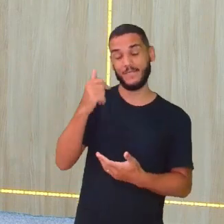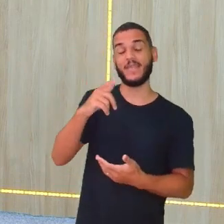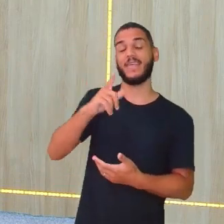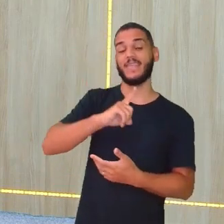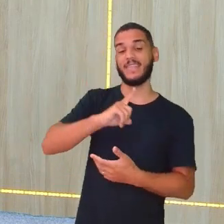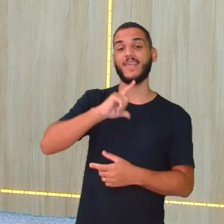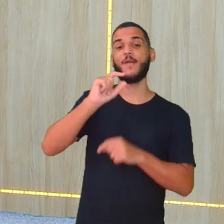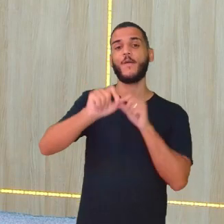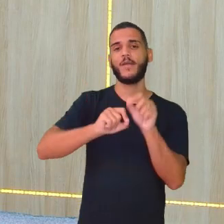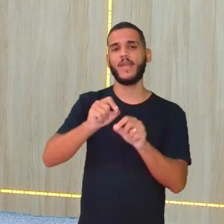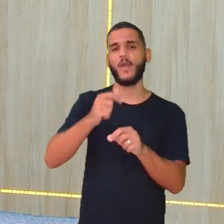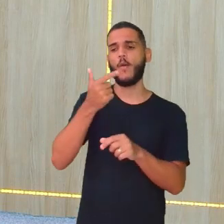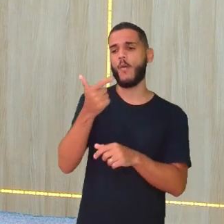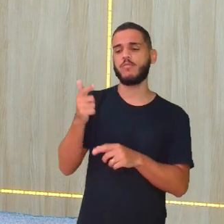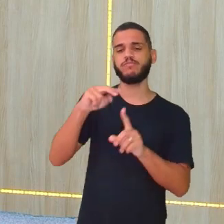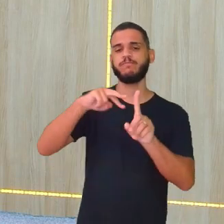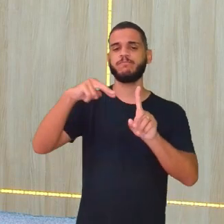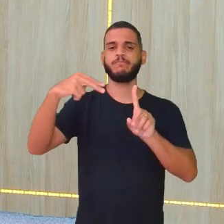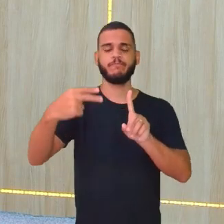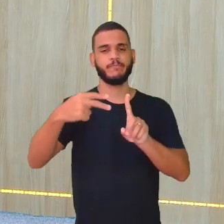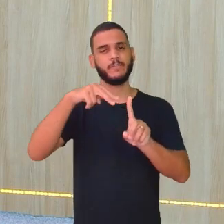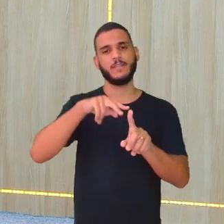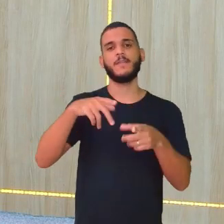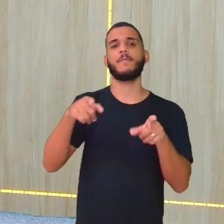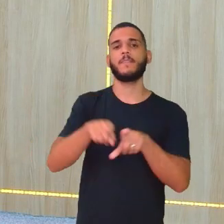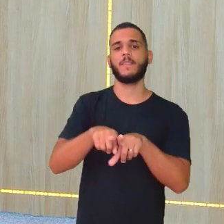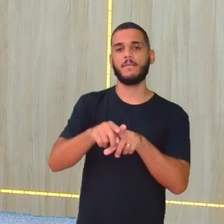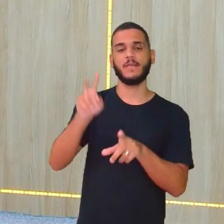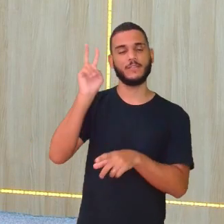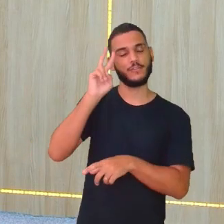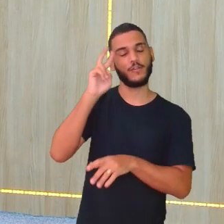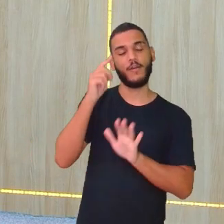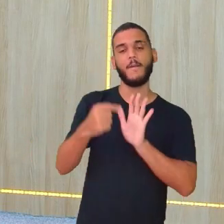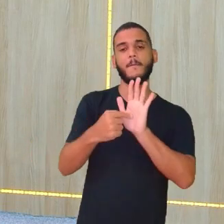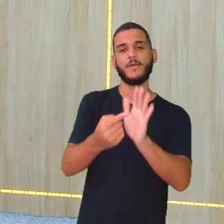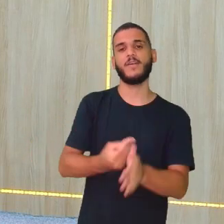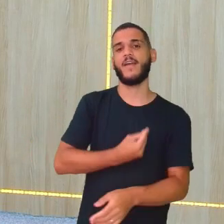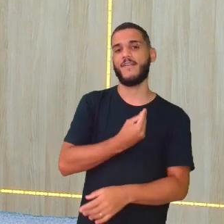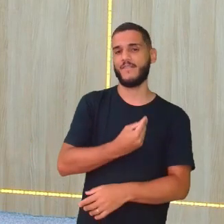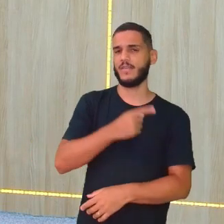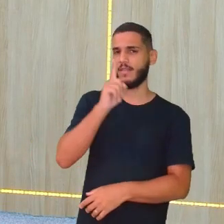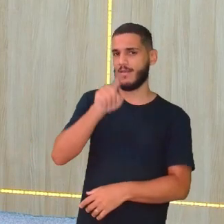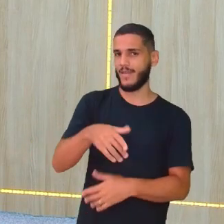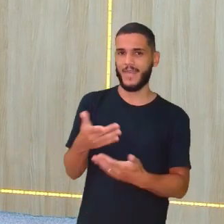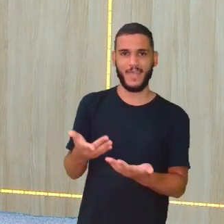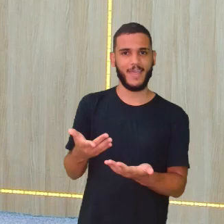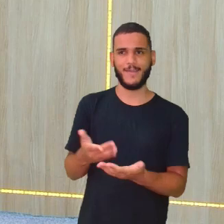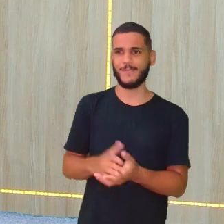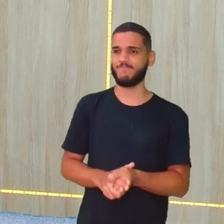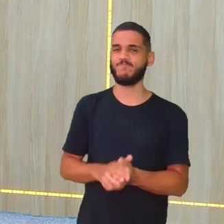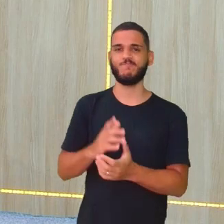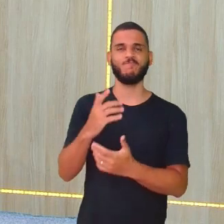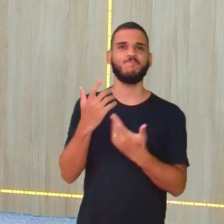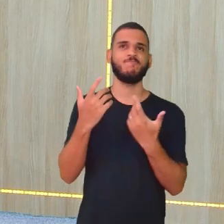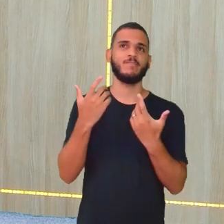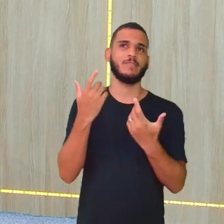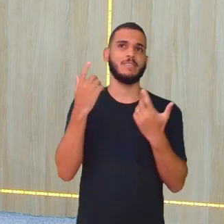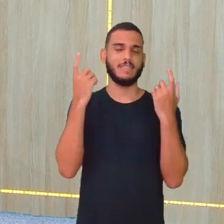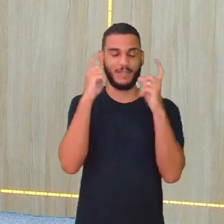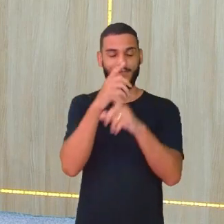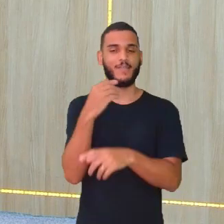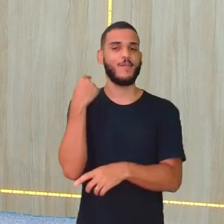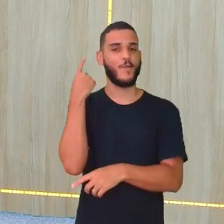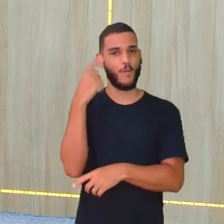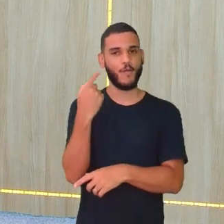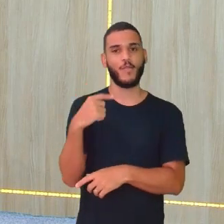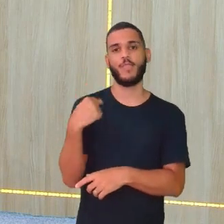existe um outro mundo ali. E aí são também histórias que mostram que a vida, ela é muito imprevisível, isso, né? Ela é uma coisa muito louca. Gente, então, a